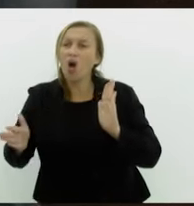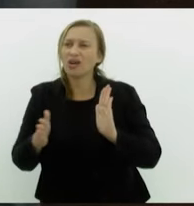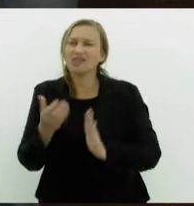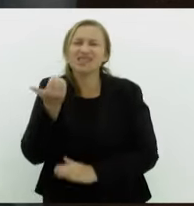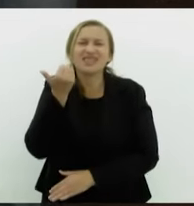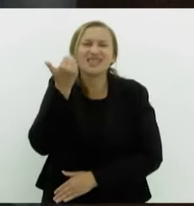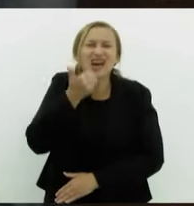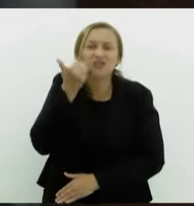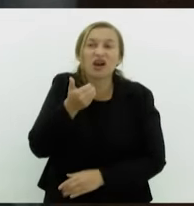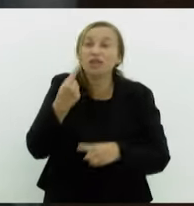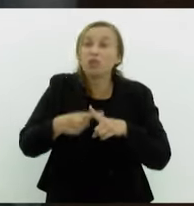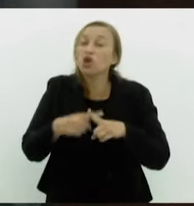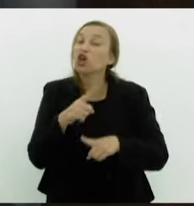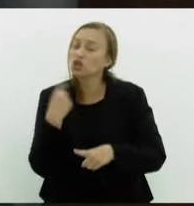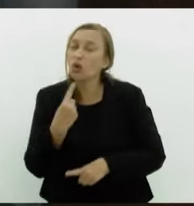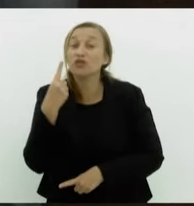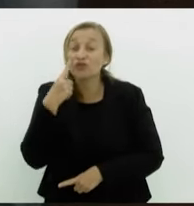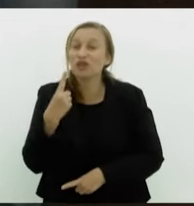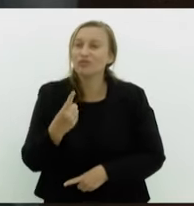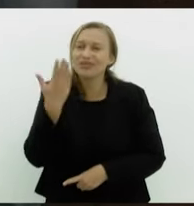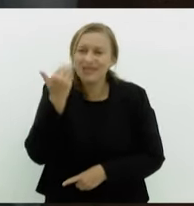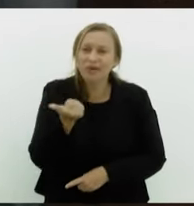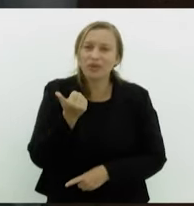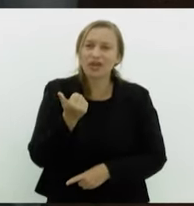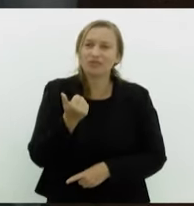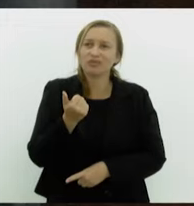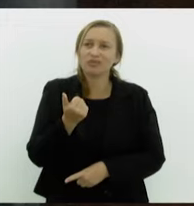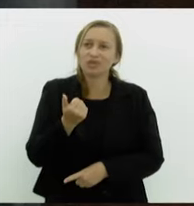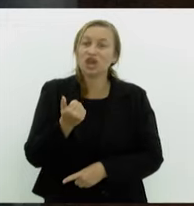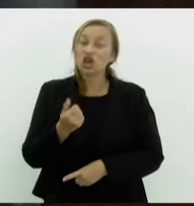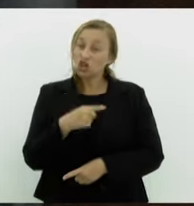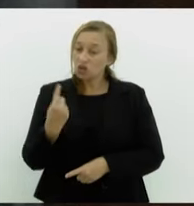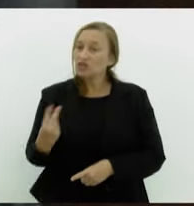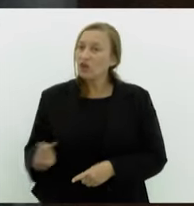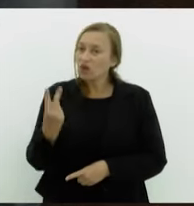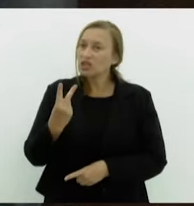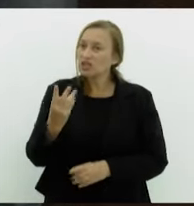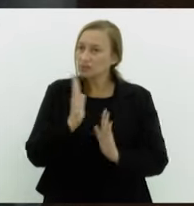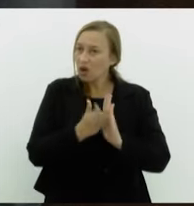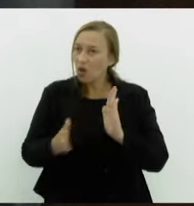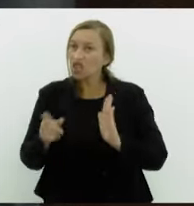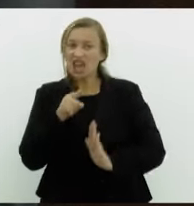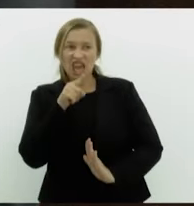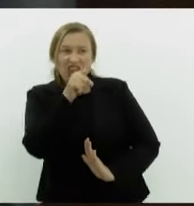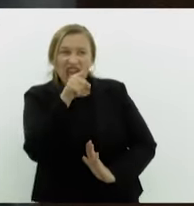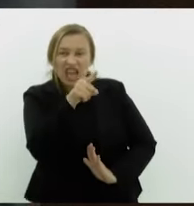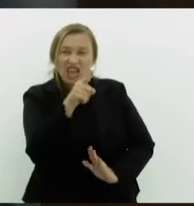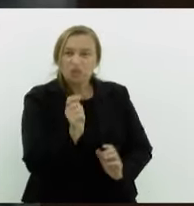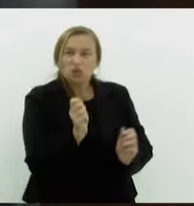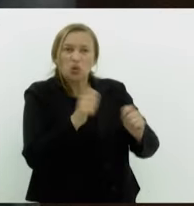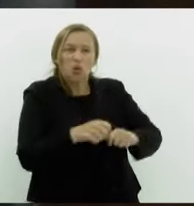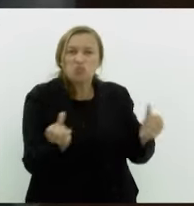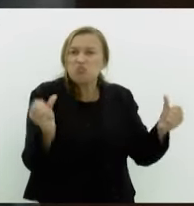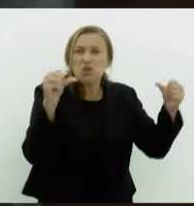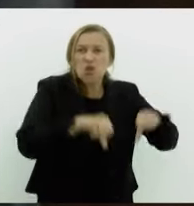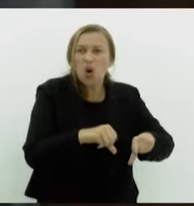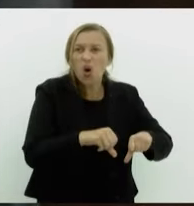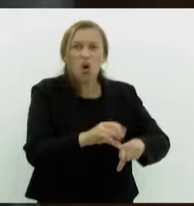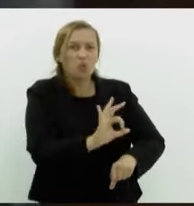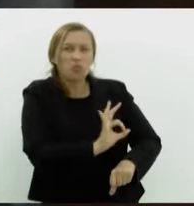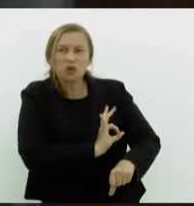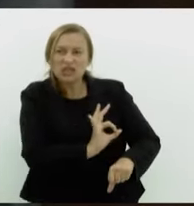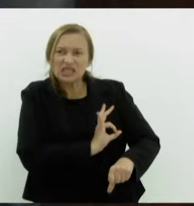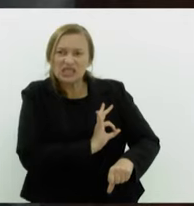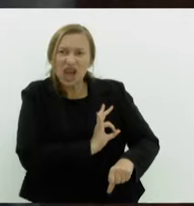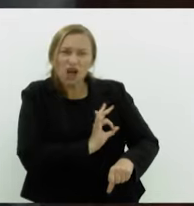canalha, porque todos nós aqui zelamos pela ordem. Quem não zela pela ordem é ele que botou um incompetente, o pior policial, se é